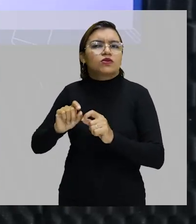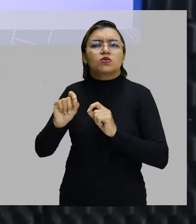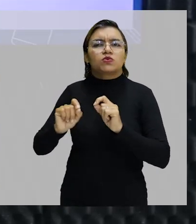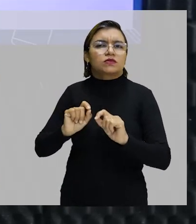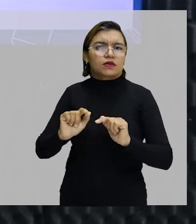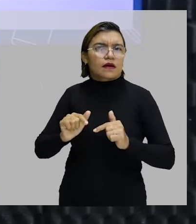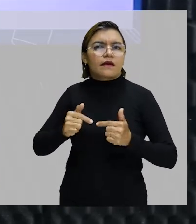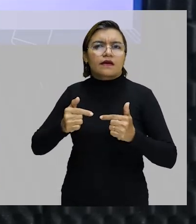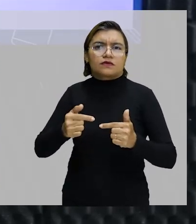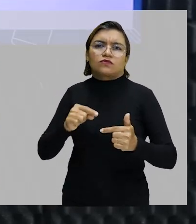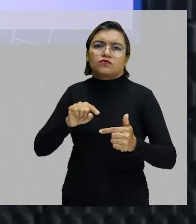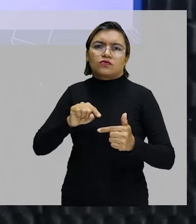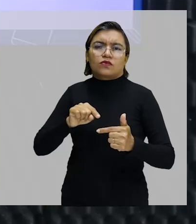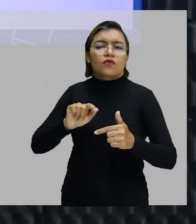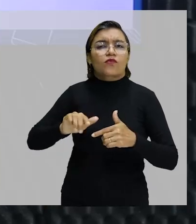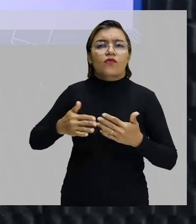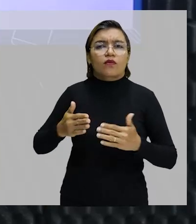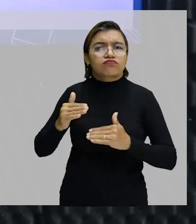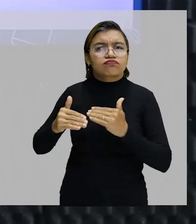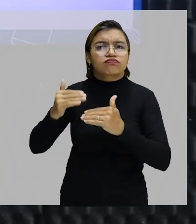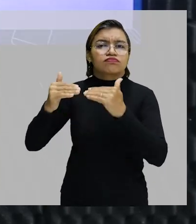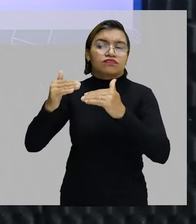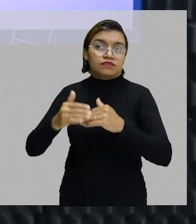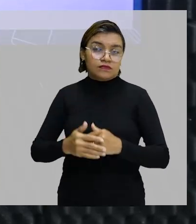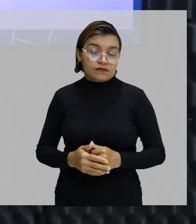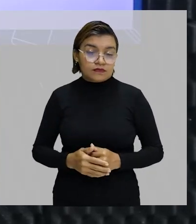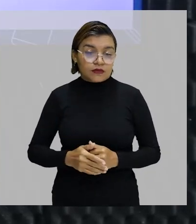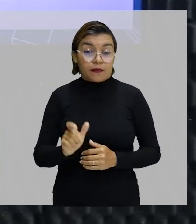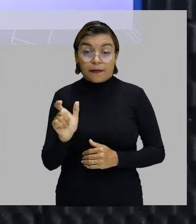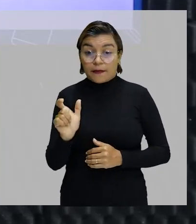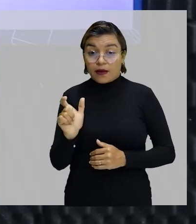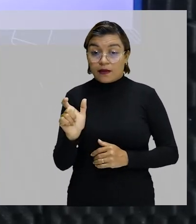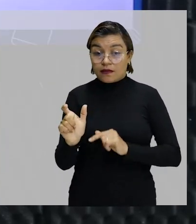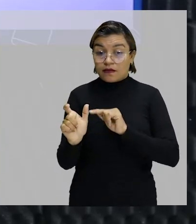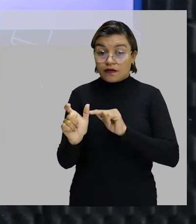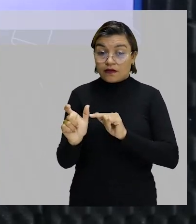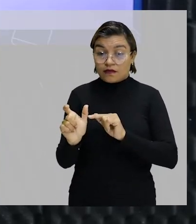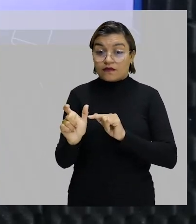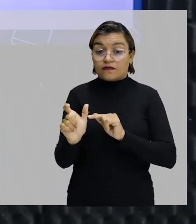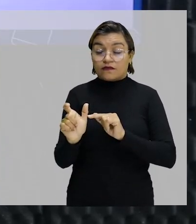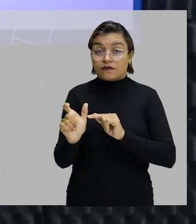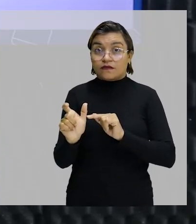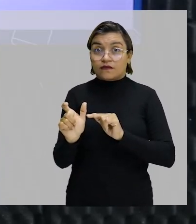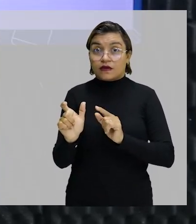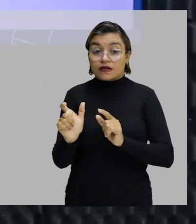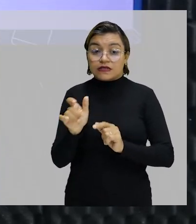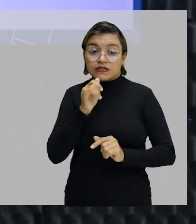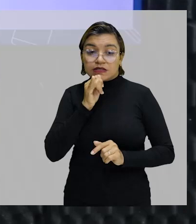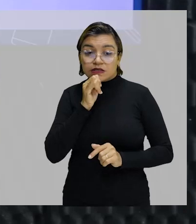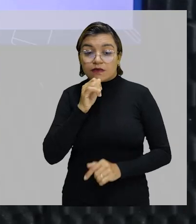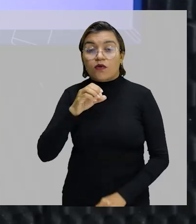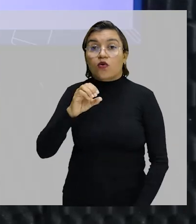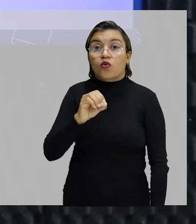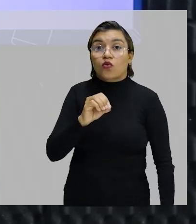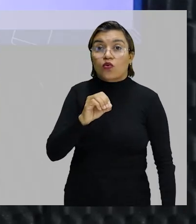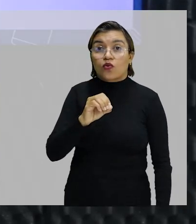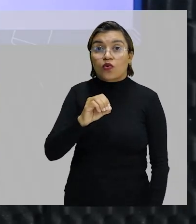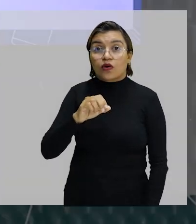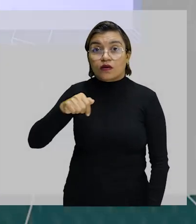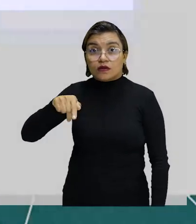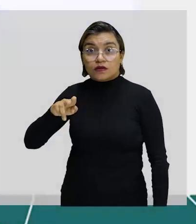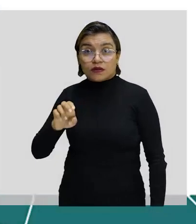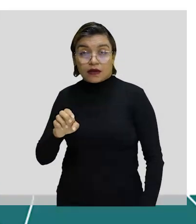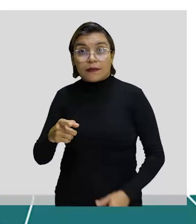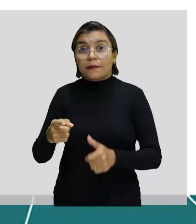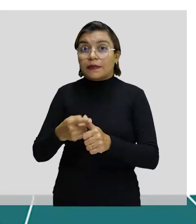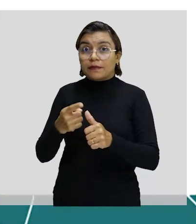ação esteve em progresso? Aí, a palavra interrogativa vem primeiro, antes da inversão do sujeito e do verbo. Tá